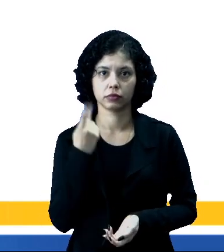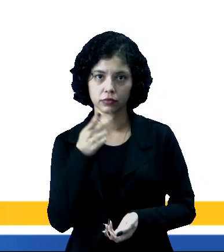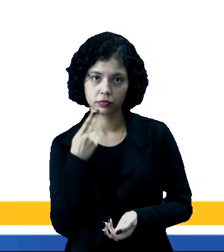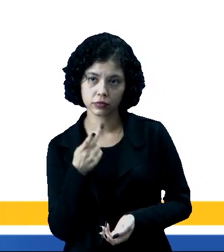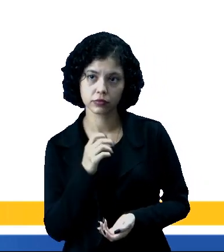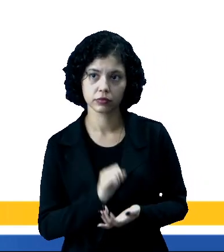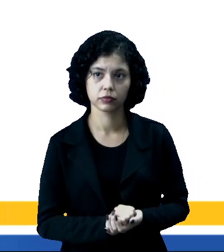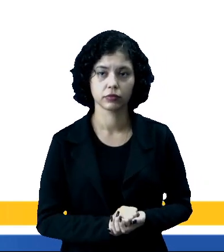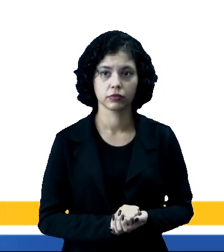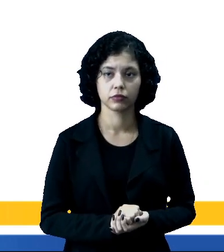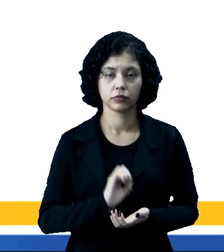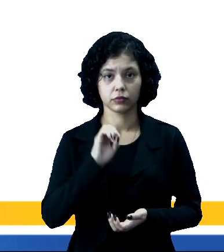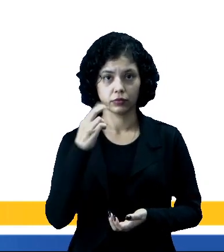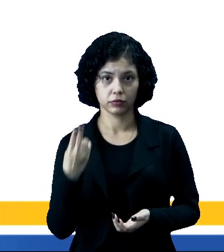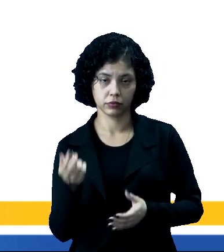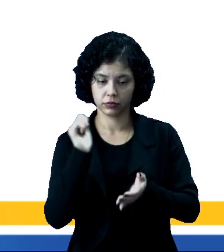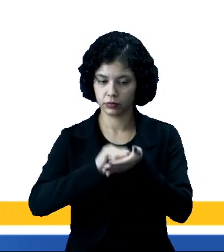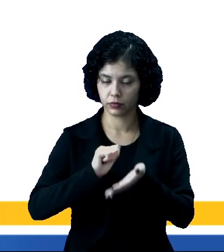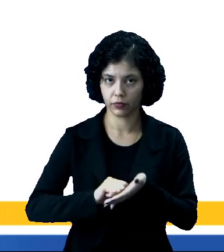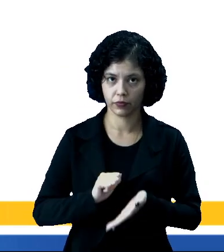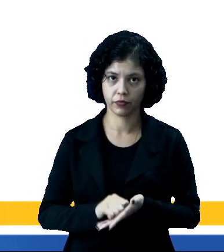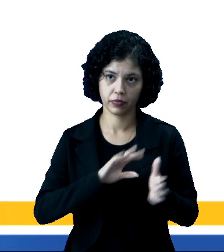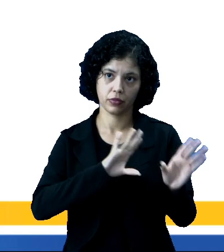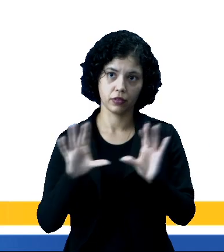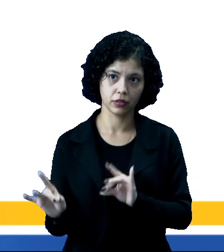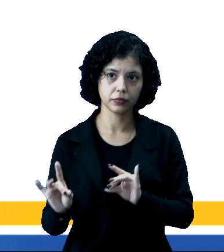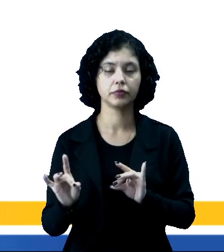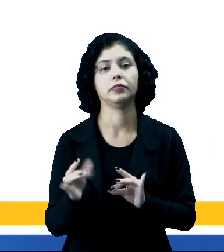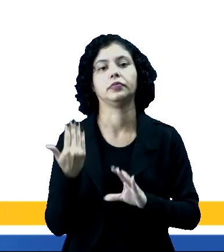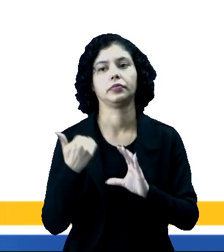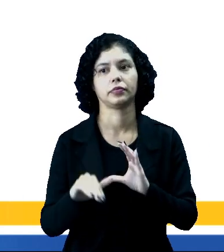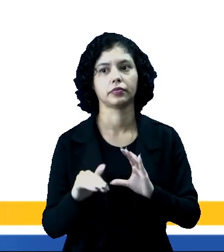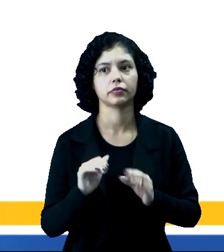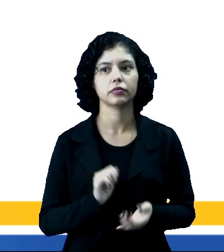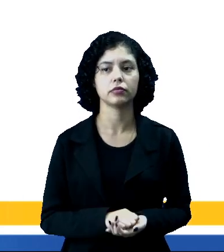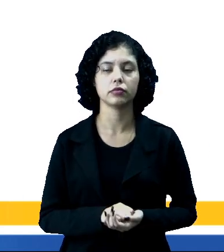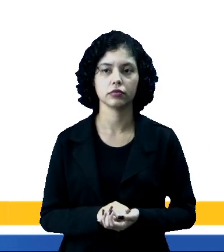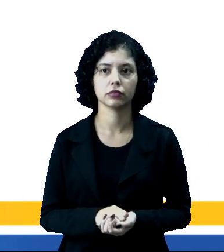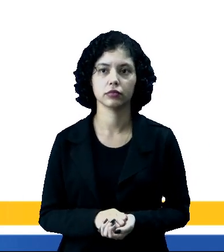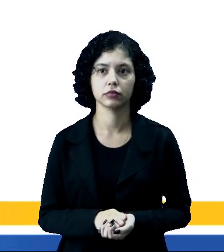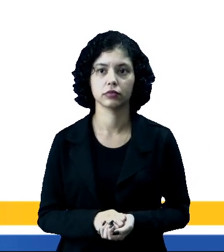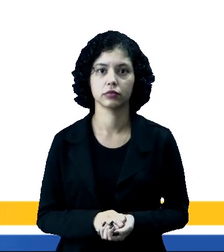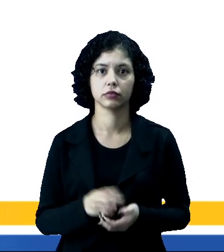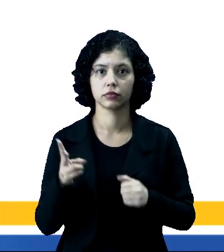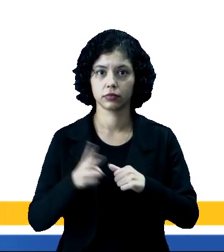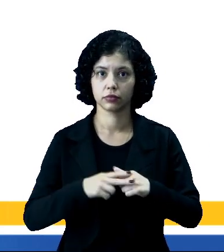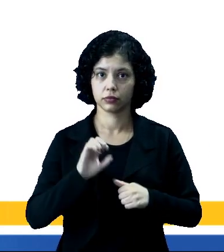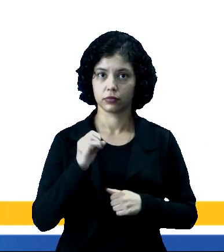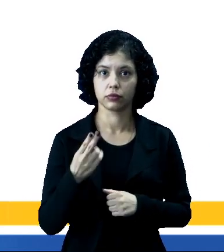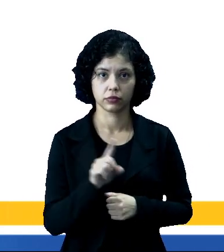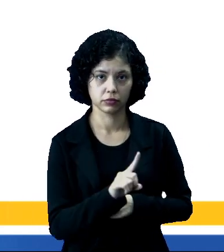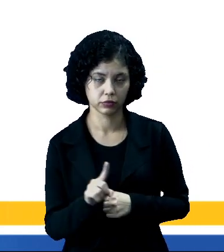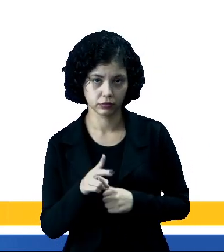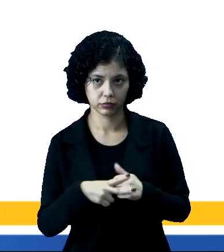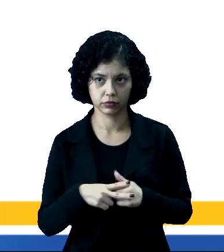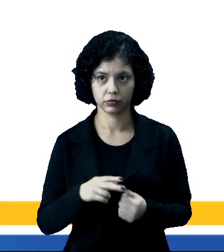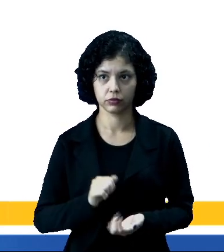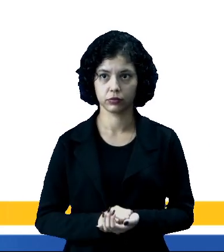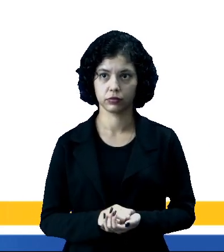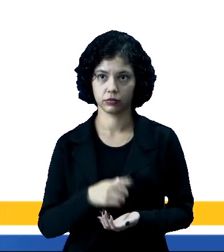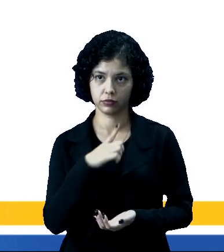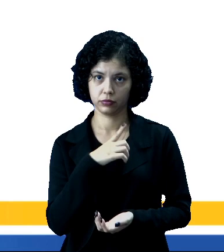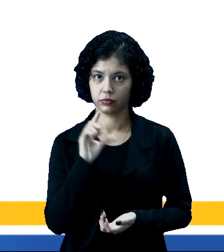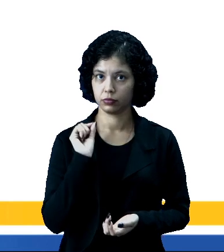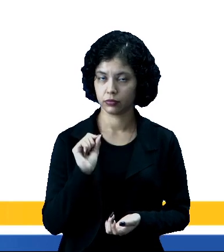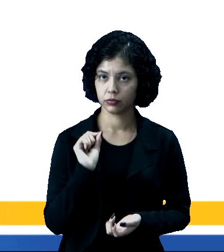ou seja, falante, ou o escritor, através da mensagem escrita, né, linguagem verbal e não verbal. Nós temos,